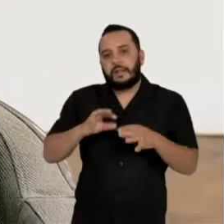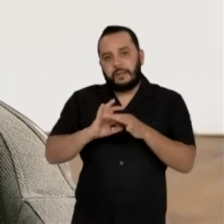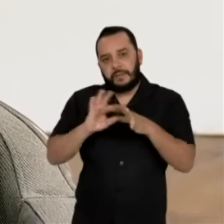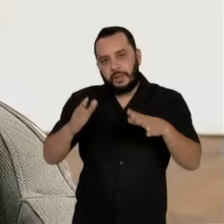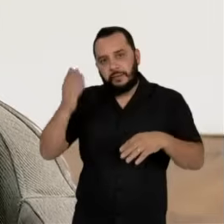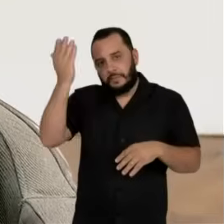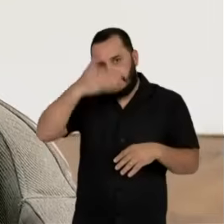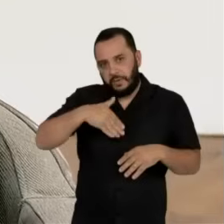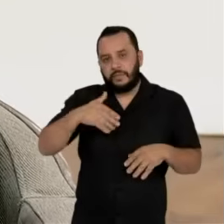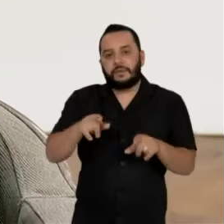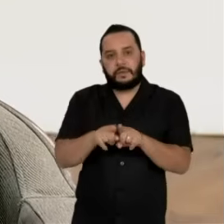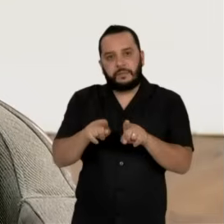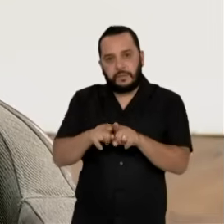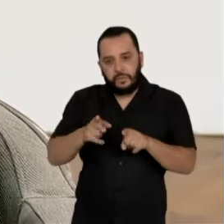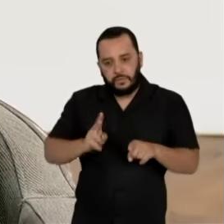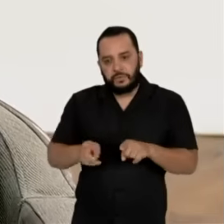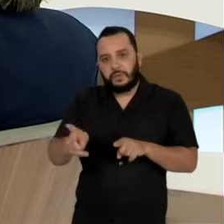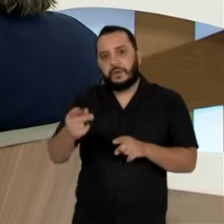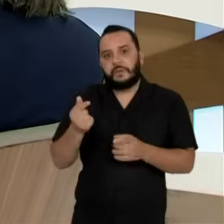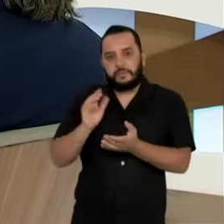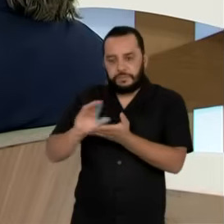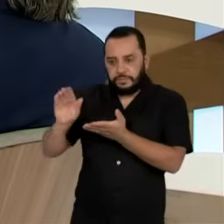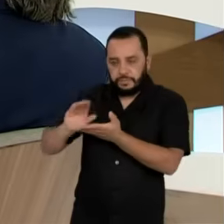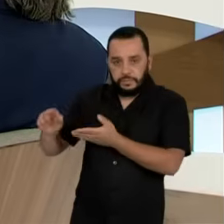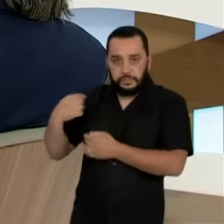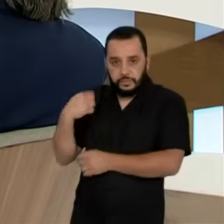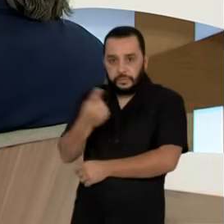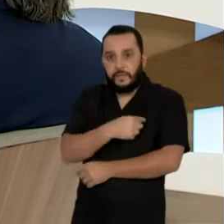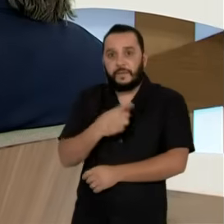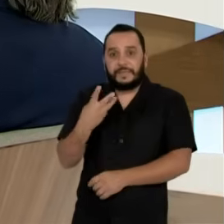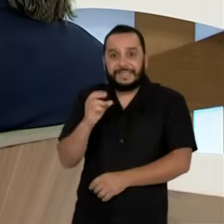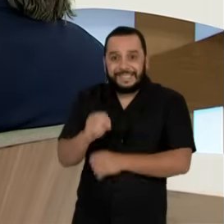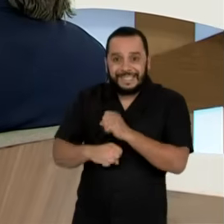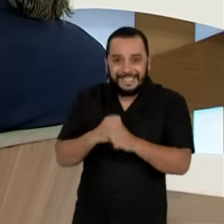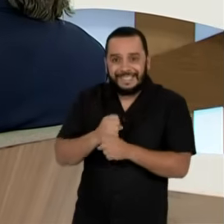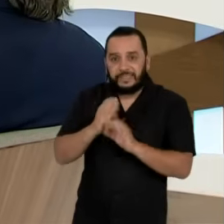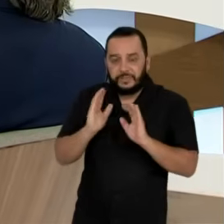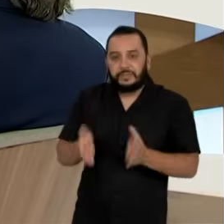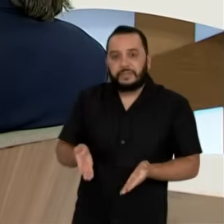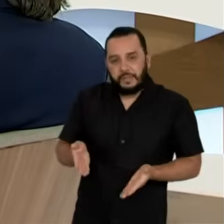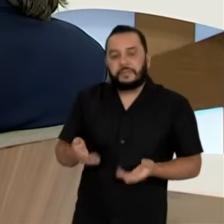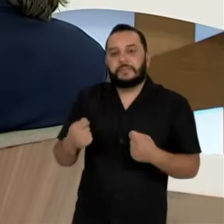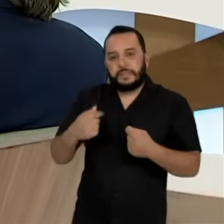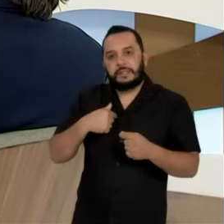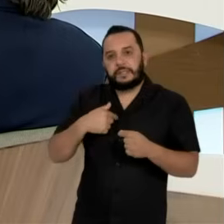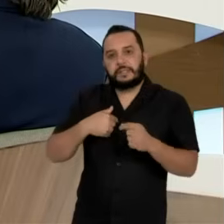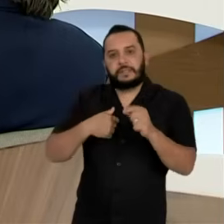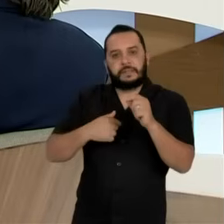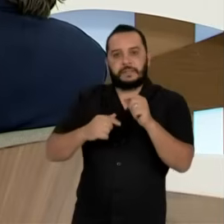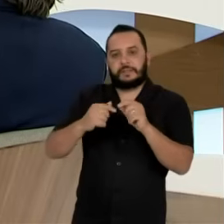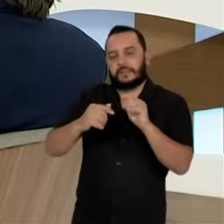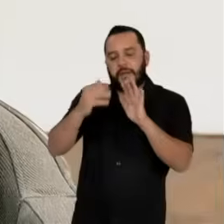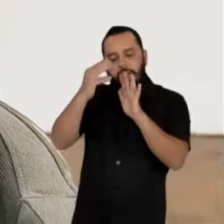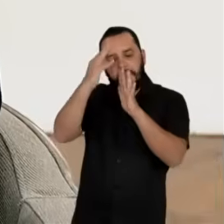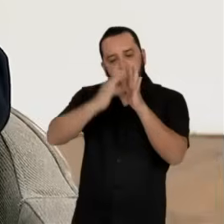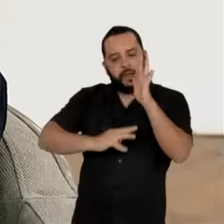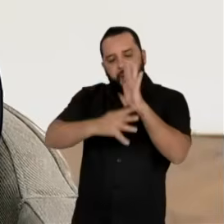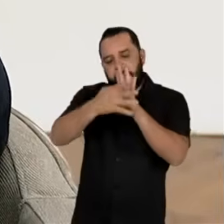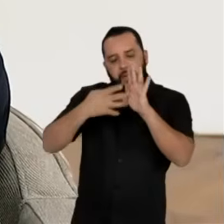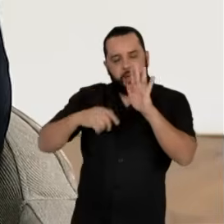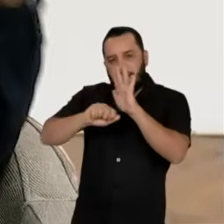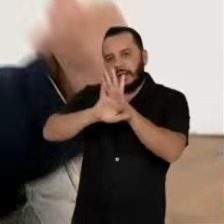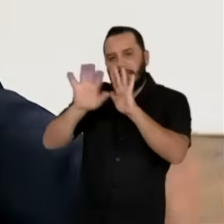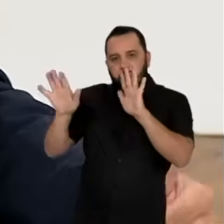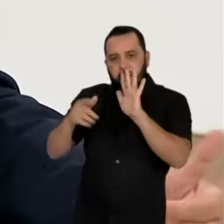te garante a continuidade do financiamento. A gente não estaria lá há 30 anos se a gente não tivesse prestação de contas muito, muito exata, né? Então,